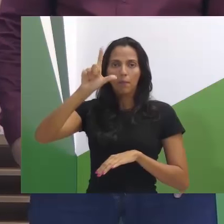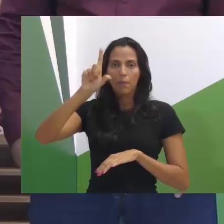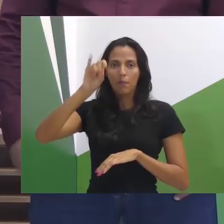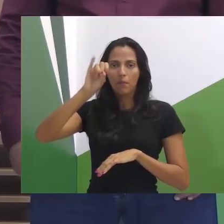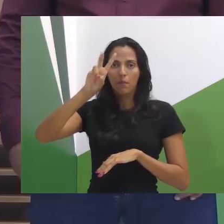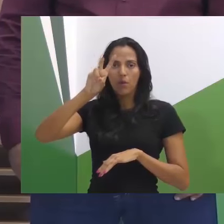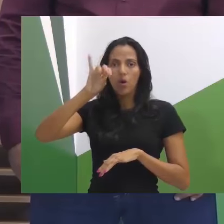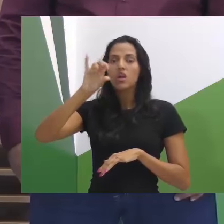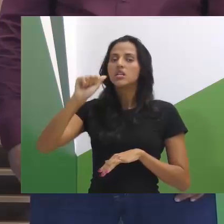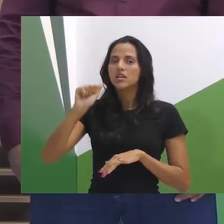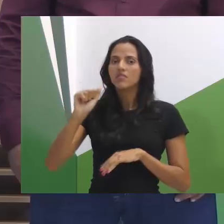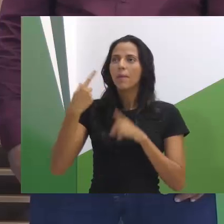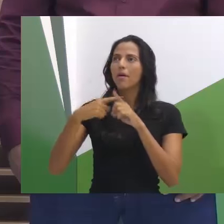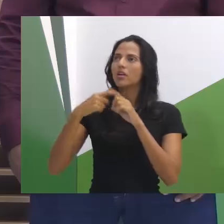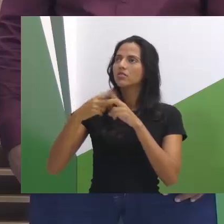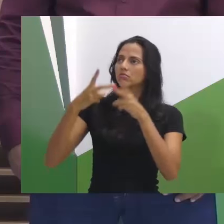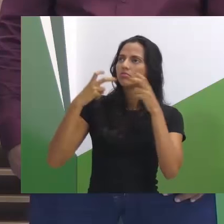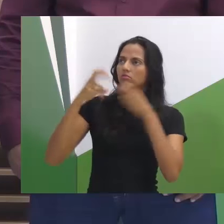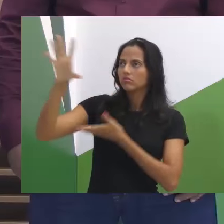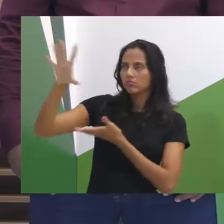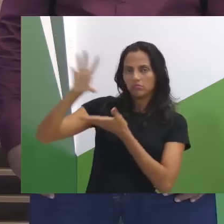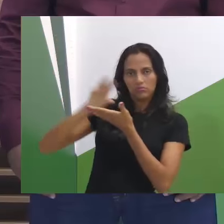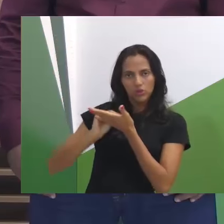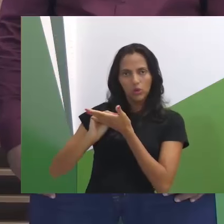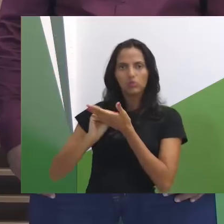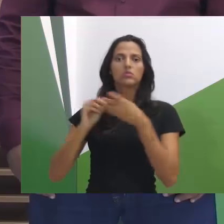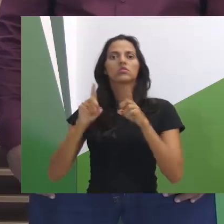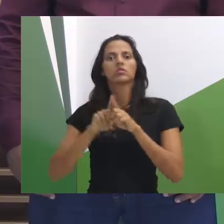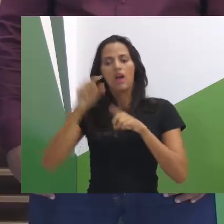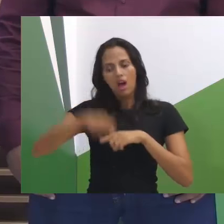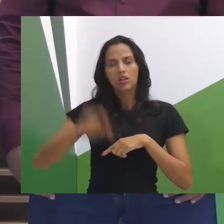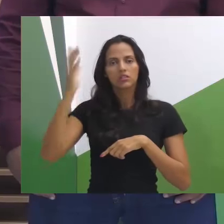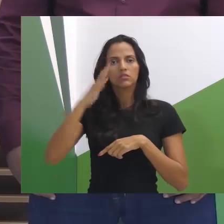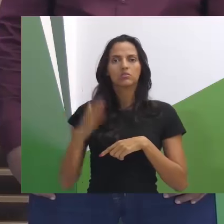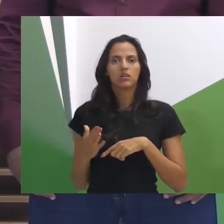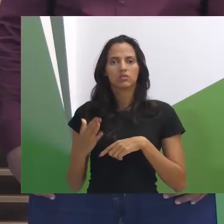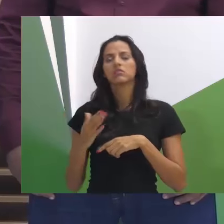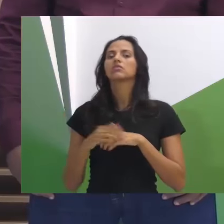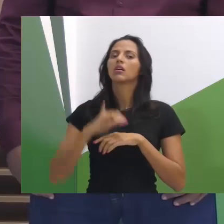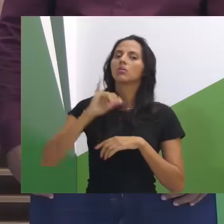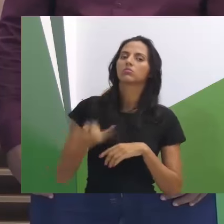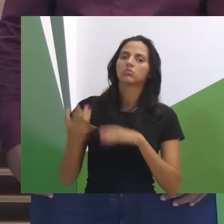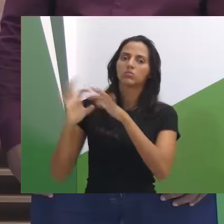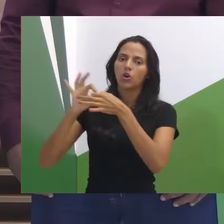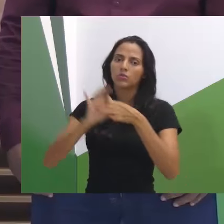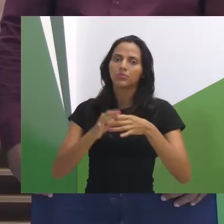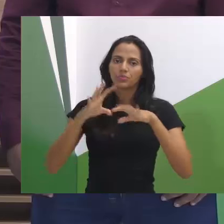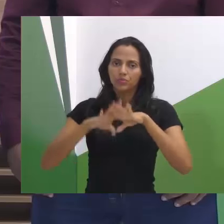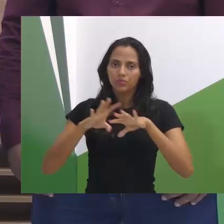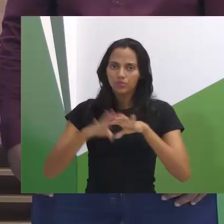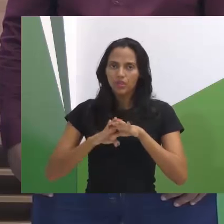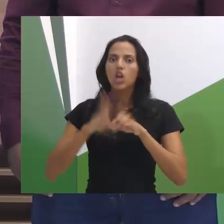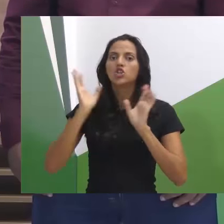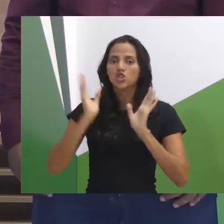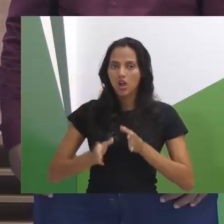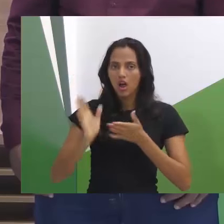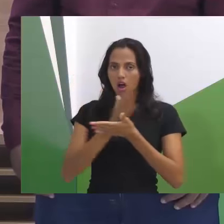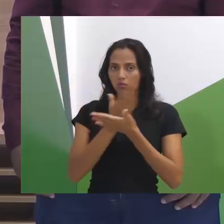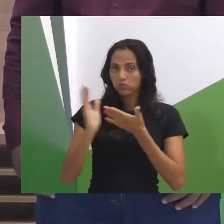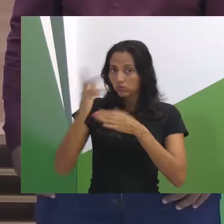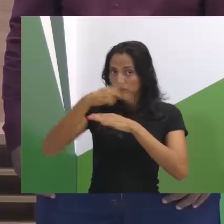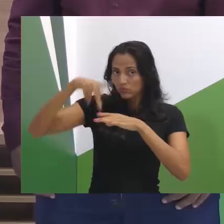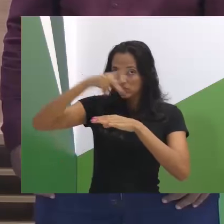eles se espelham na gente Todo mundo copiando esse modelo Aqui no Brasil mesmo As outras Olimpíadas foram copiadas Dez